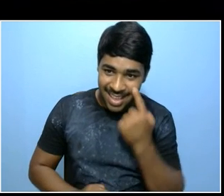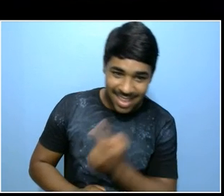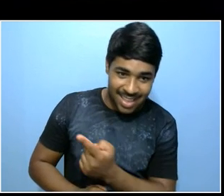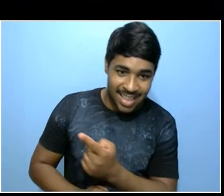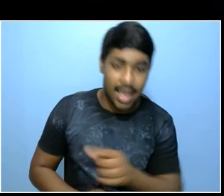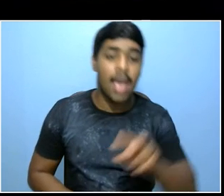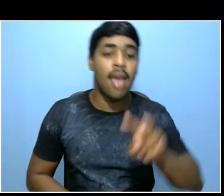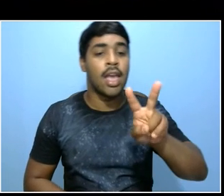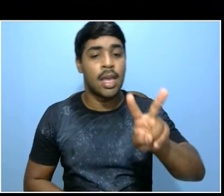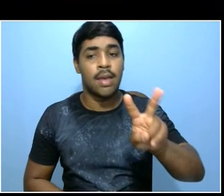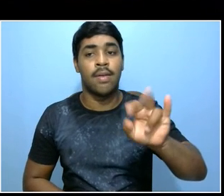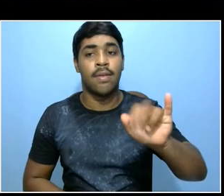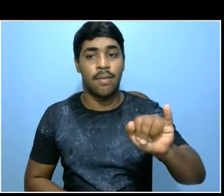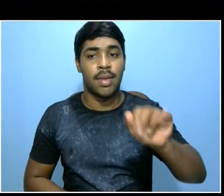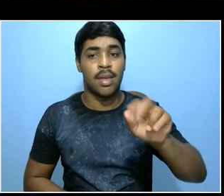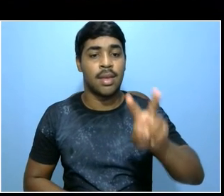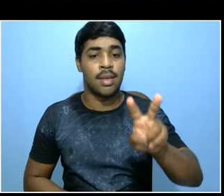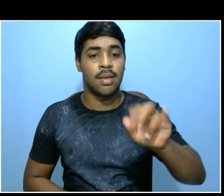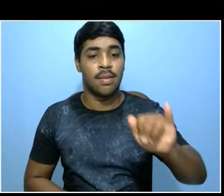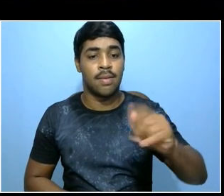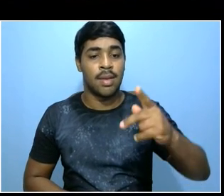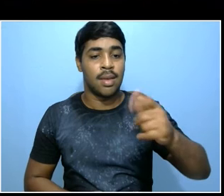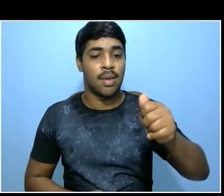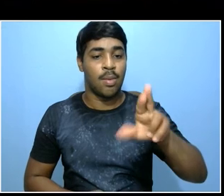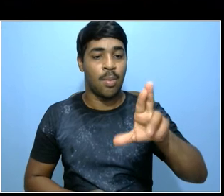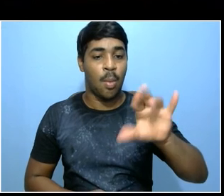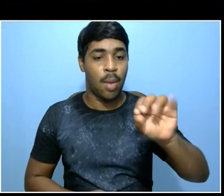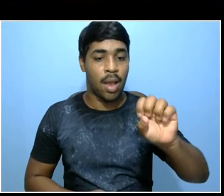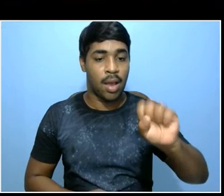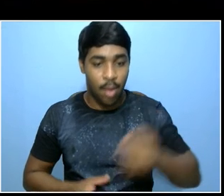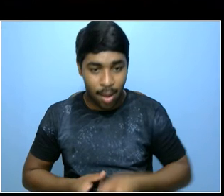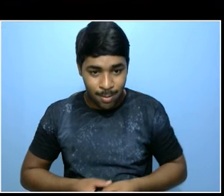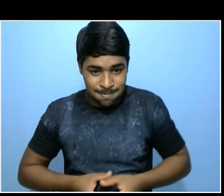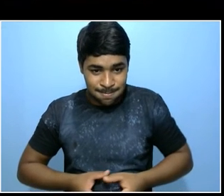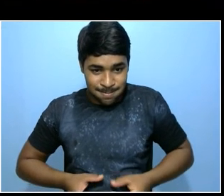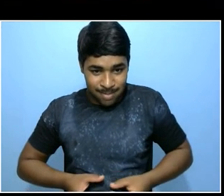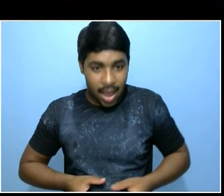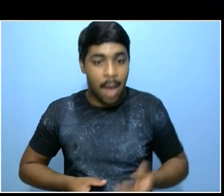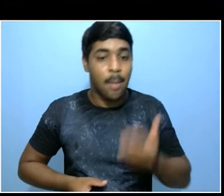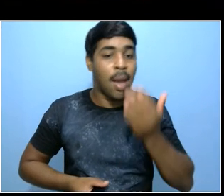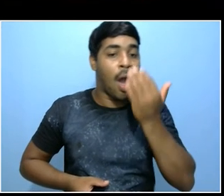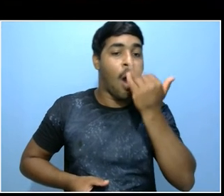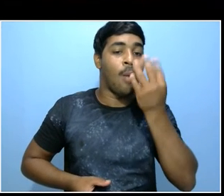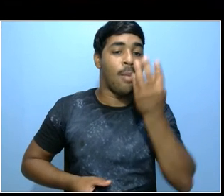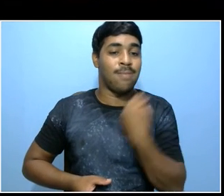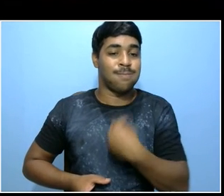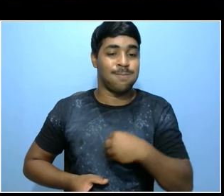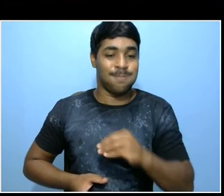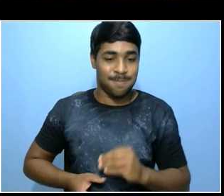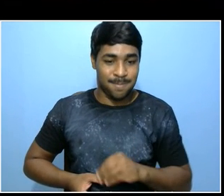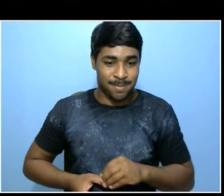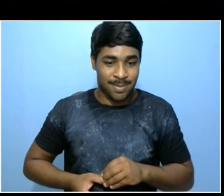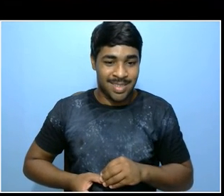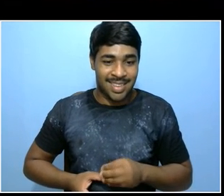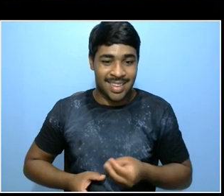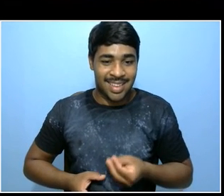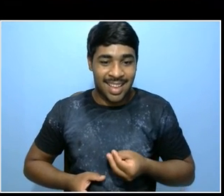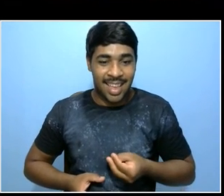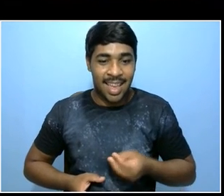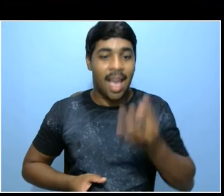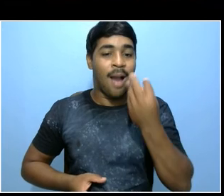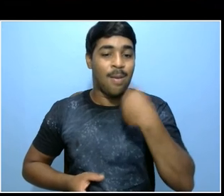dentro do corpo da mãe e a mãe que vai estar fornecendo os nutrientes, né? Como acontece, por exemplo, com o elefante, com os cães, com o ser humano. Então, nós